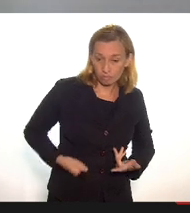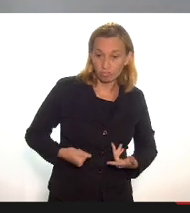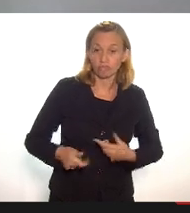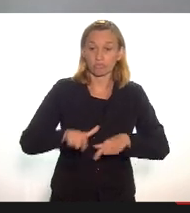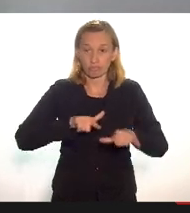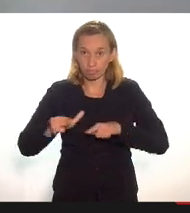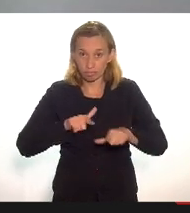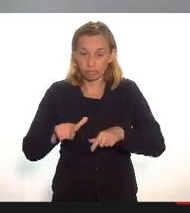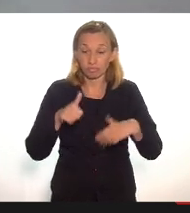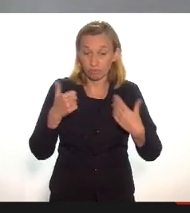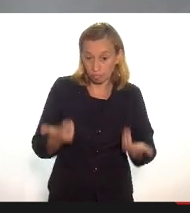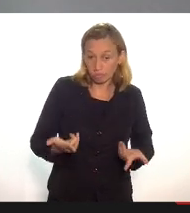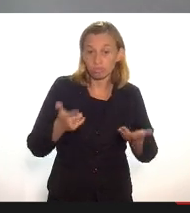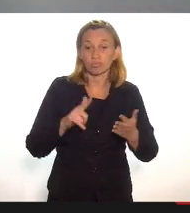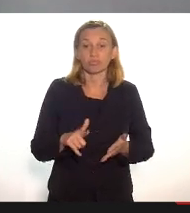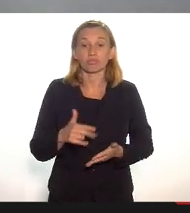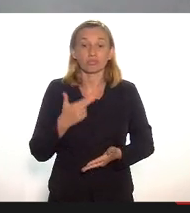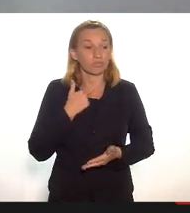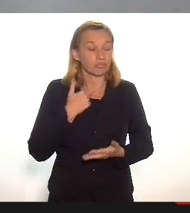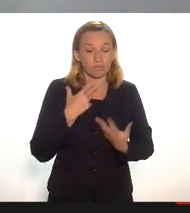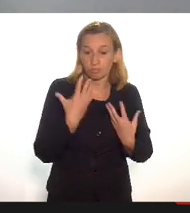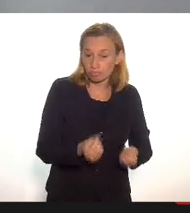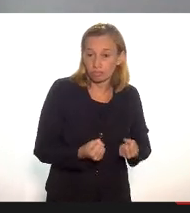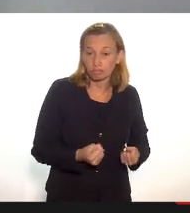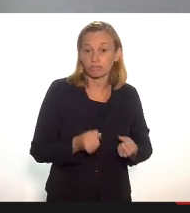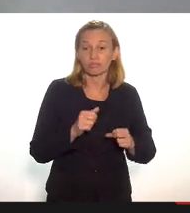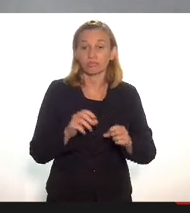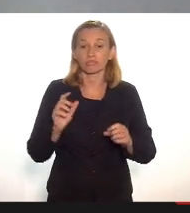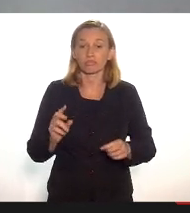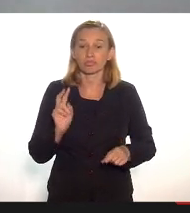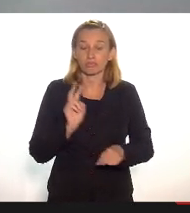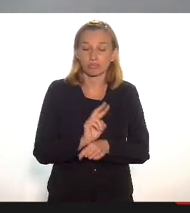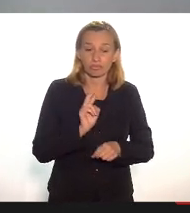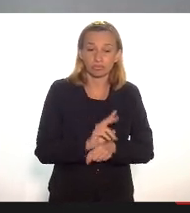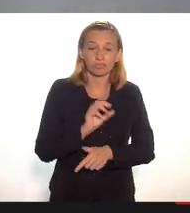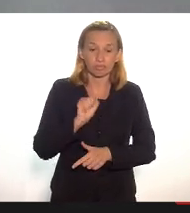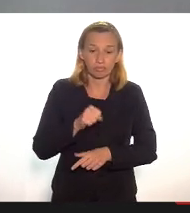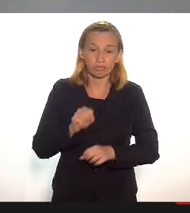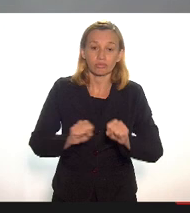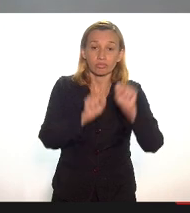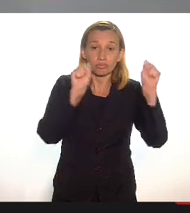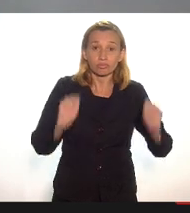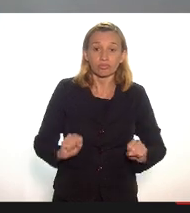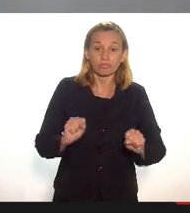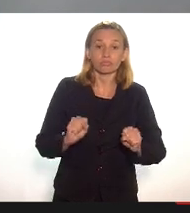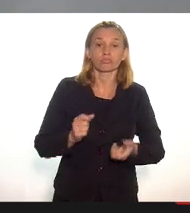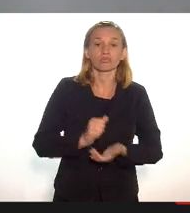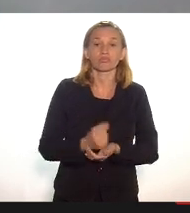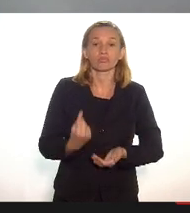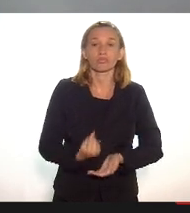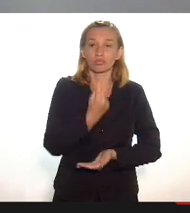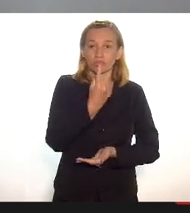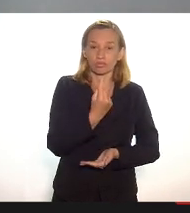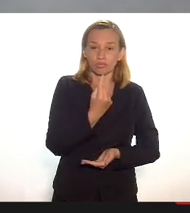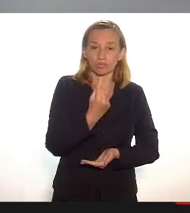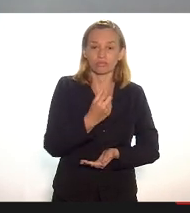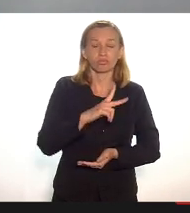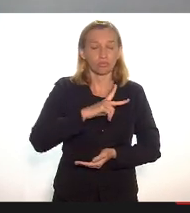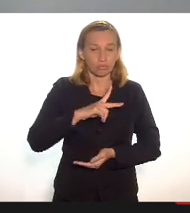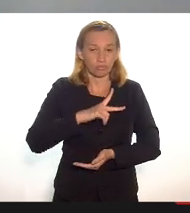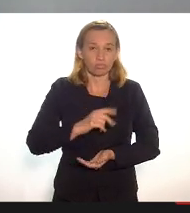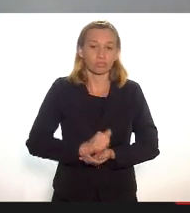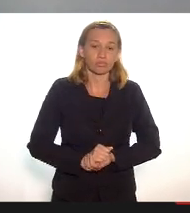desse trabalho, né? Então, isso é algo que a gente não pode aceitar. Então, a gente defende um sistema gerido unicamente pelo